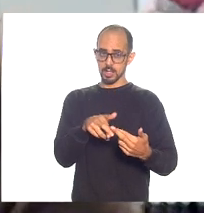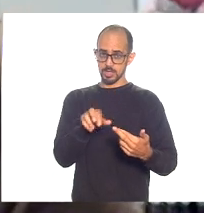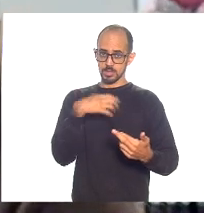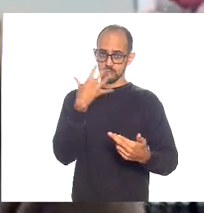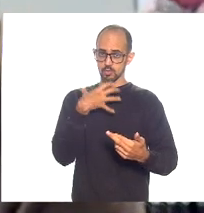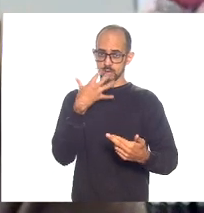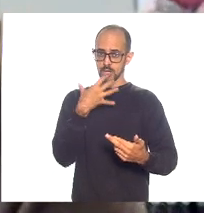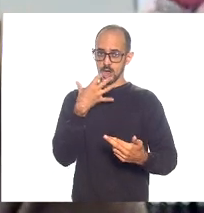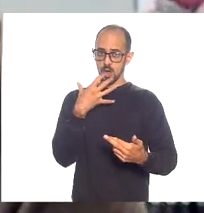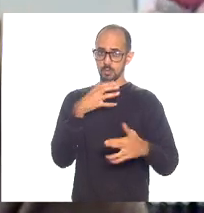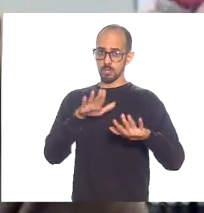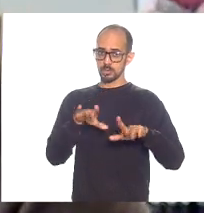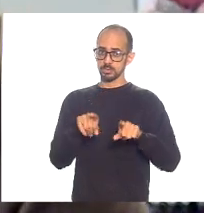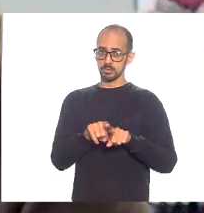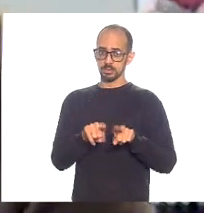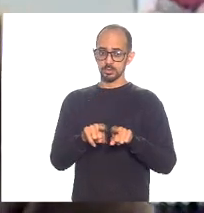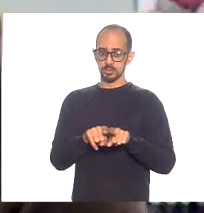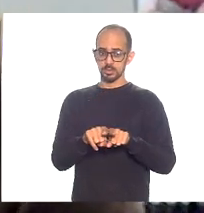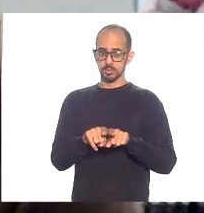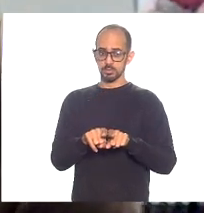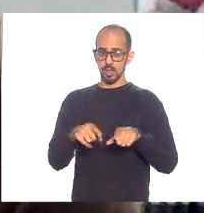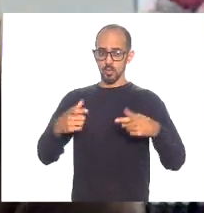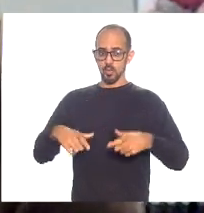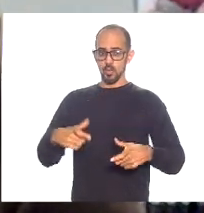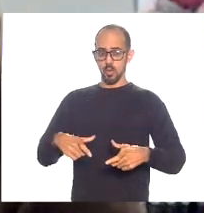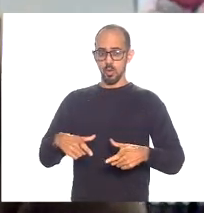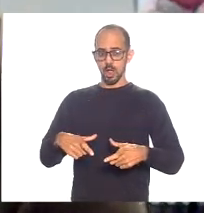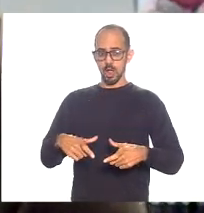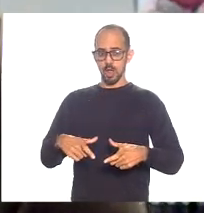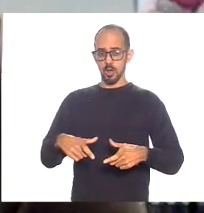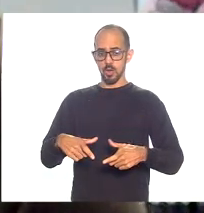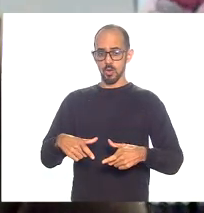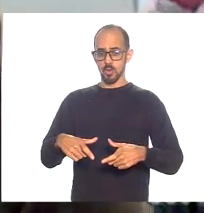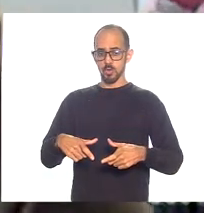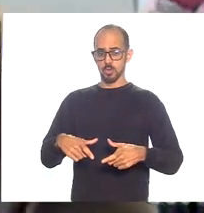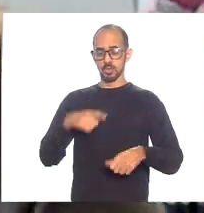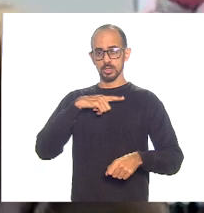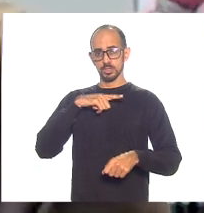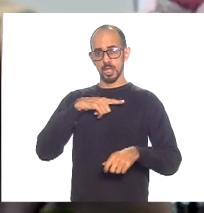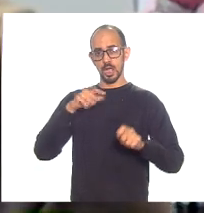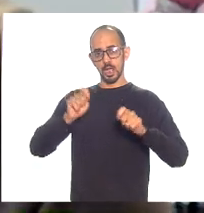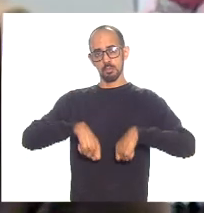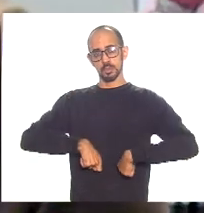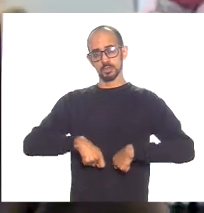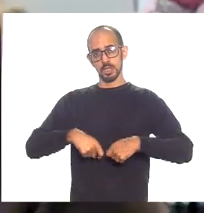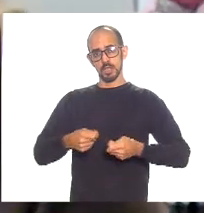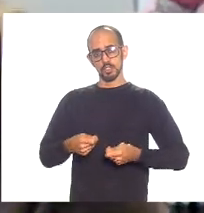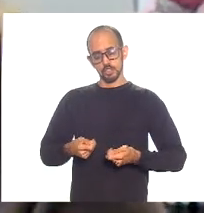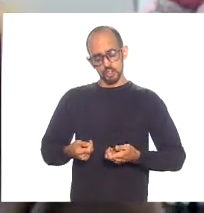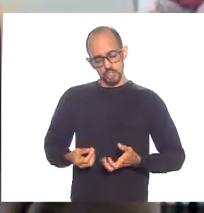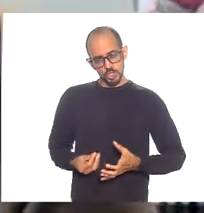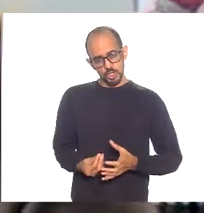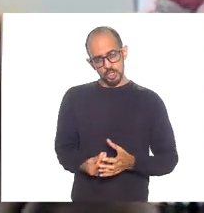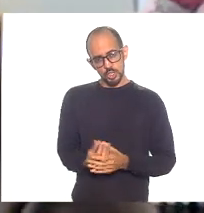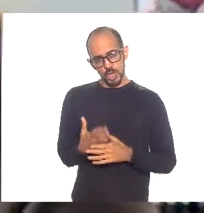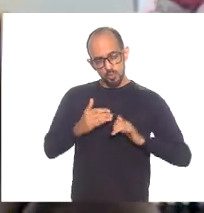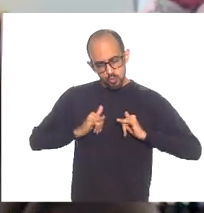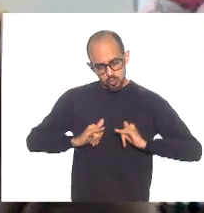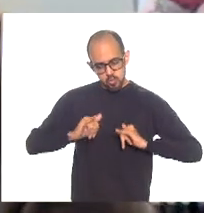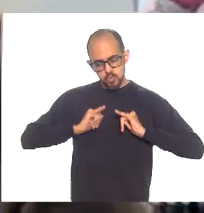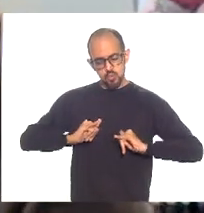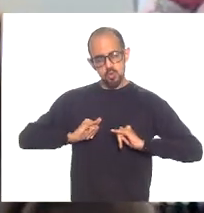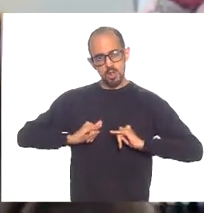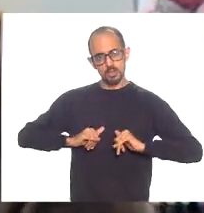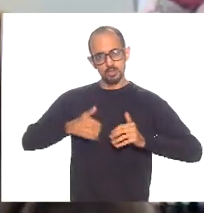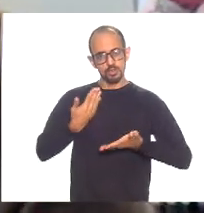também um espaço com grande potencial de contribuir na formação de